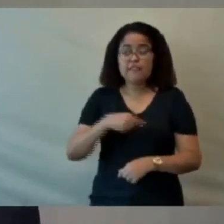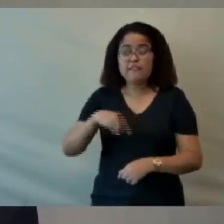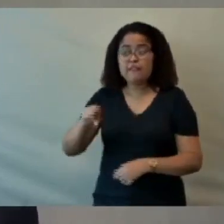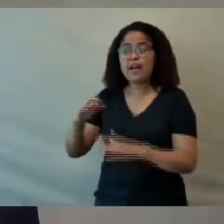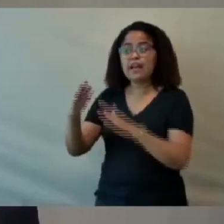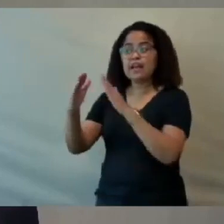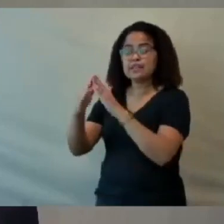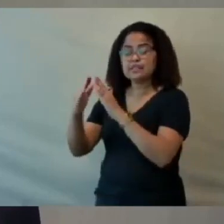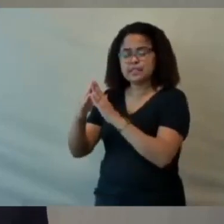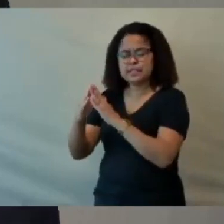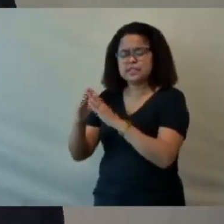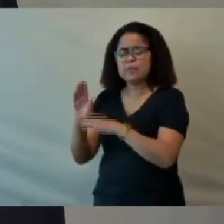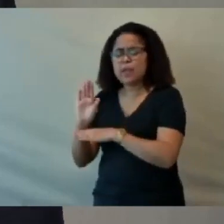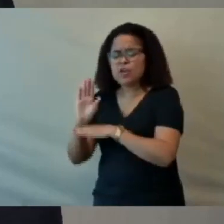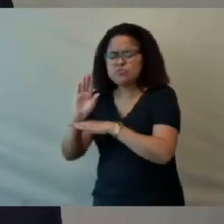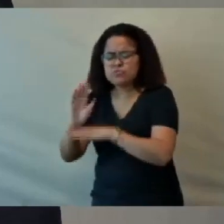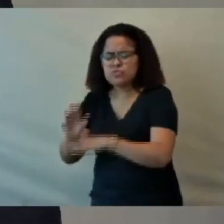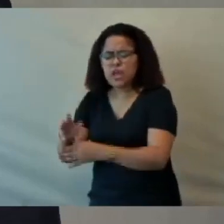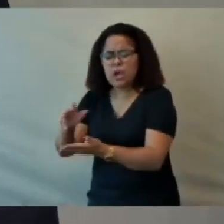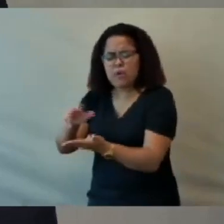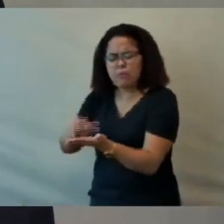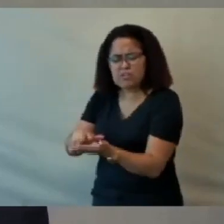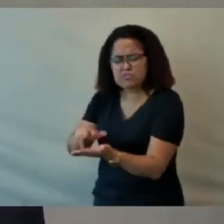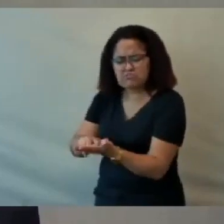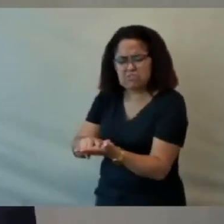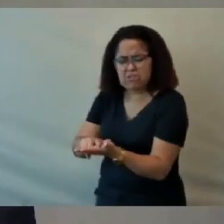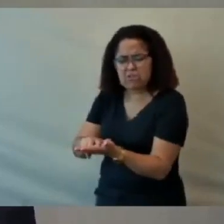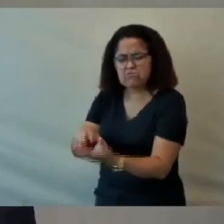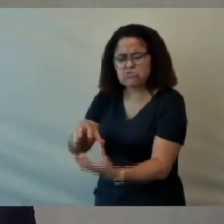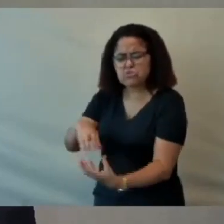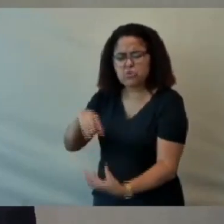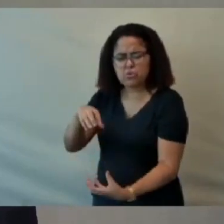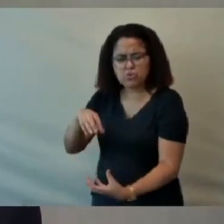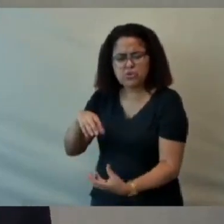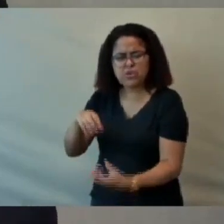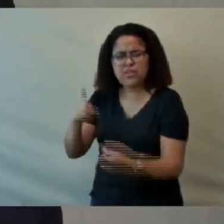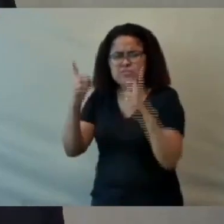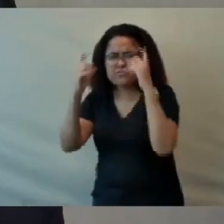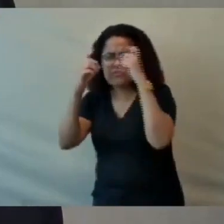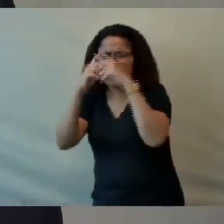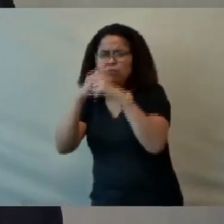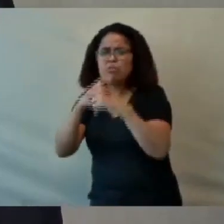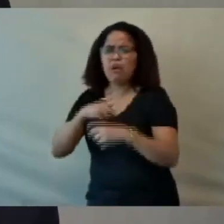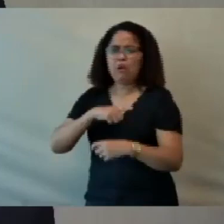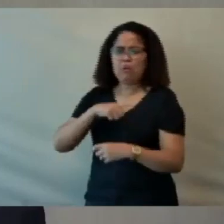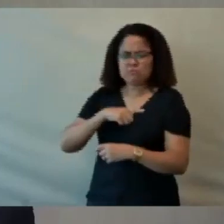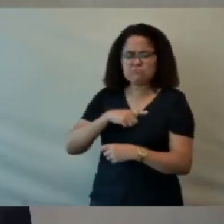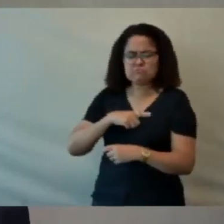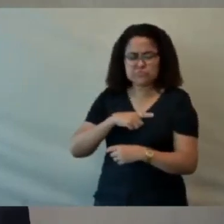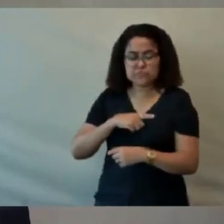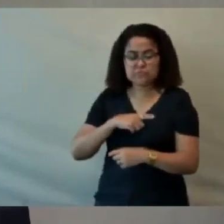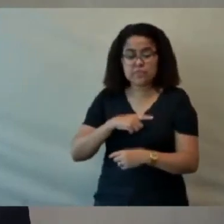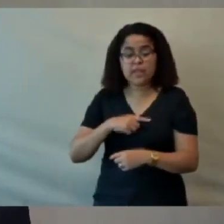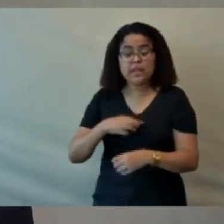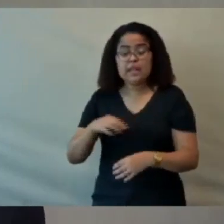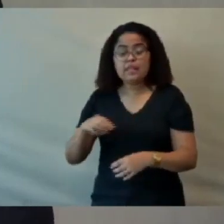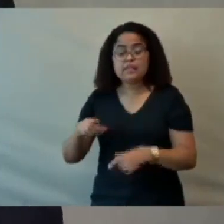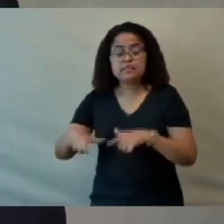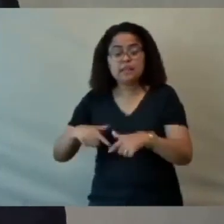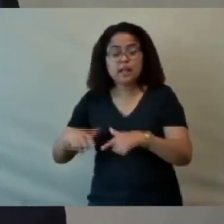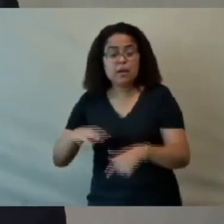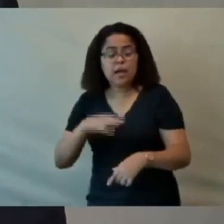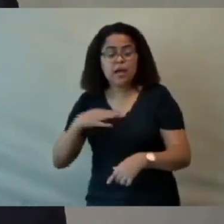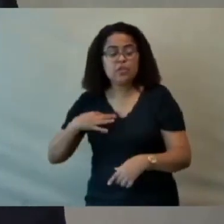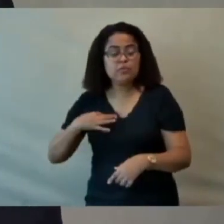dificuldades que ele tem e muitas vezes esses trabalhos voluntários a gente dá uma ajuda de curso para o cuidador voluntário